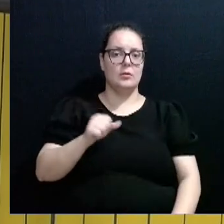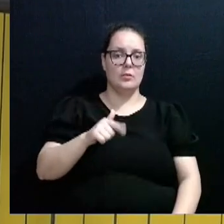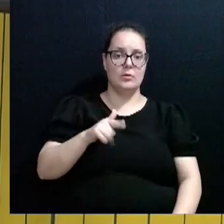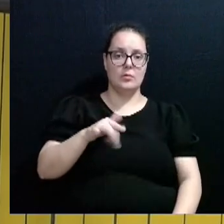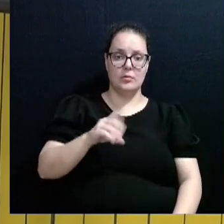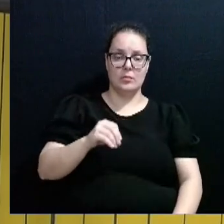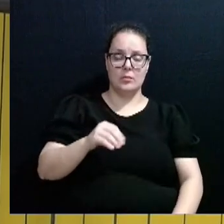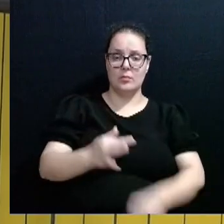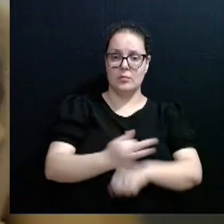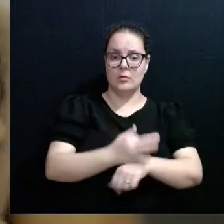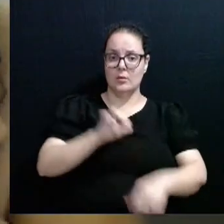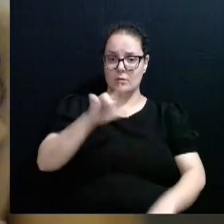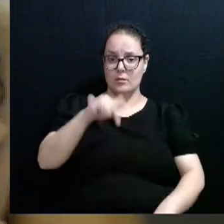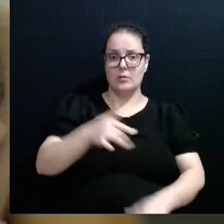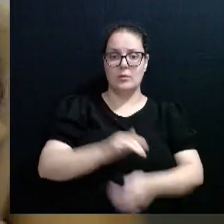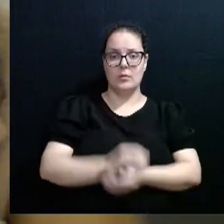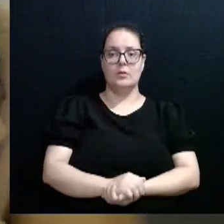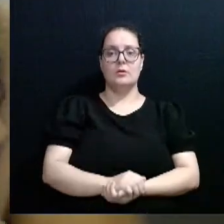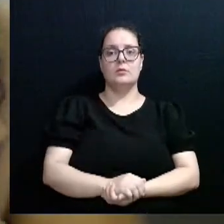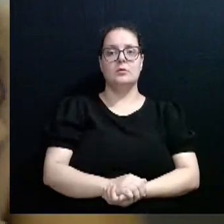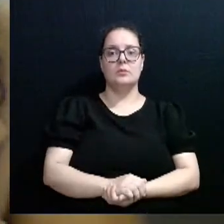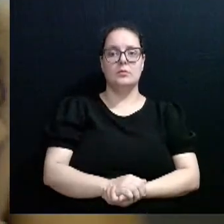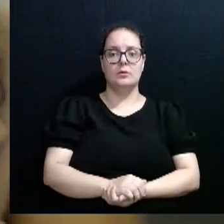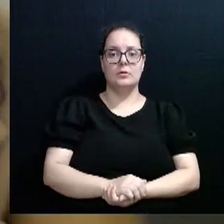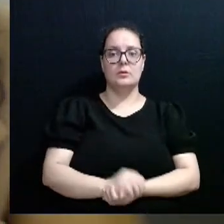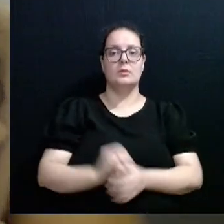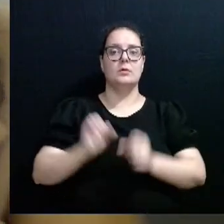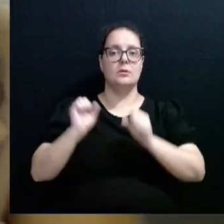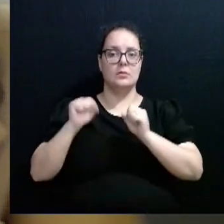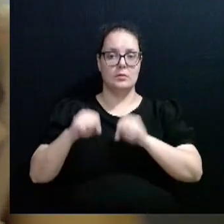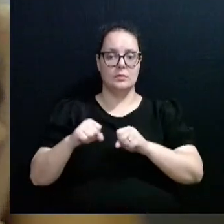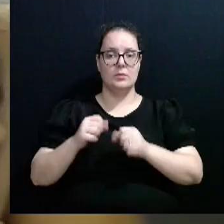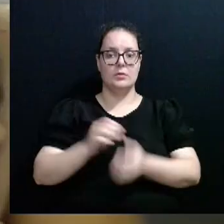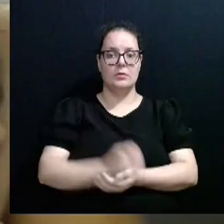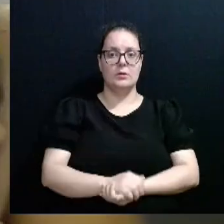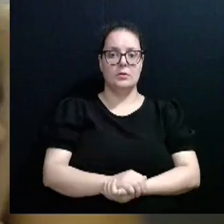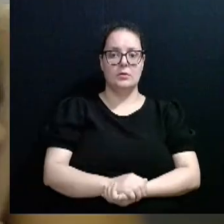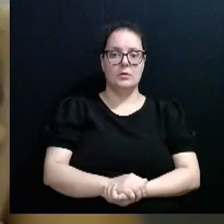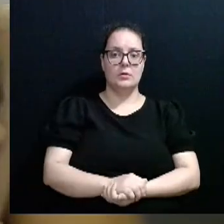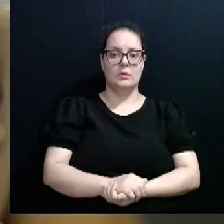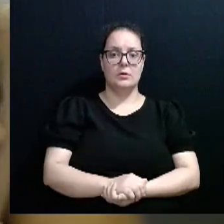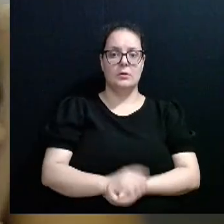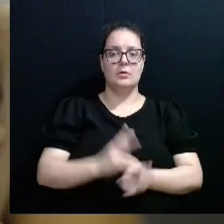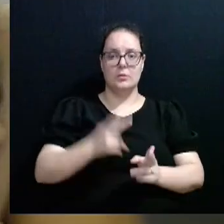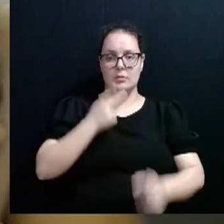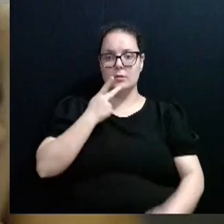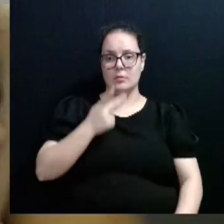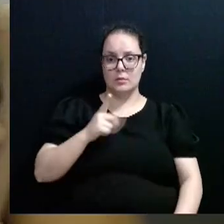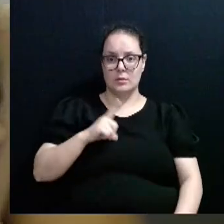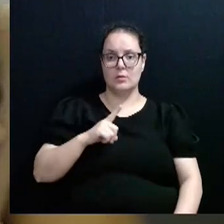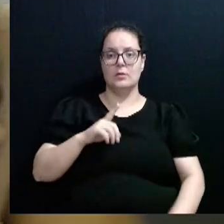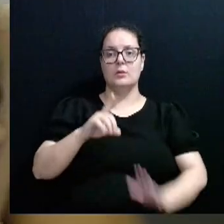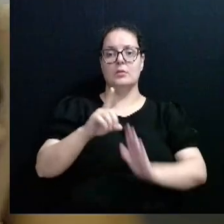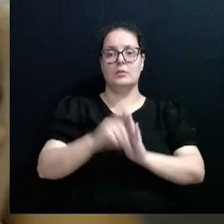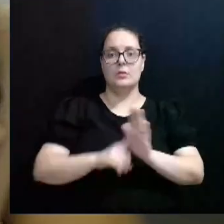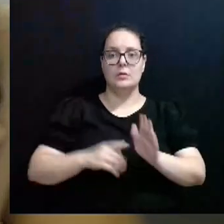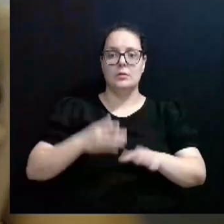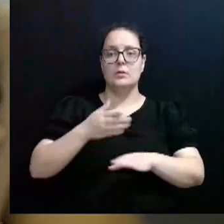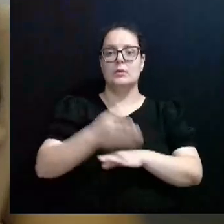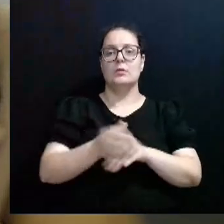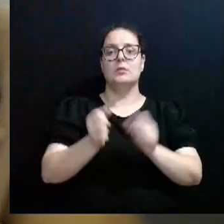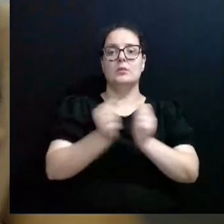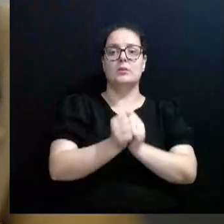depois? Sim, igual eu mencionei, né? Ele tem direito a entrar junto com os demais colegas no período de